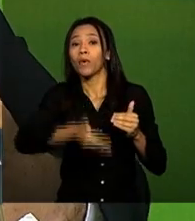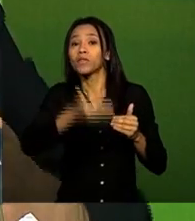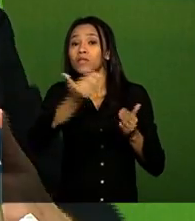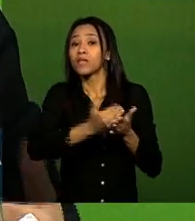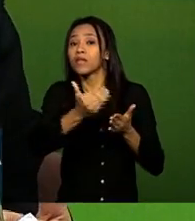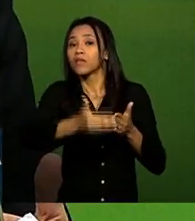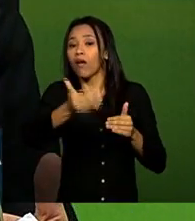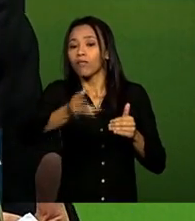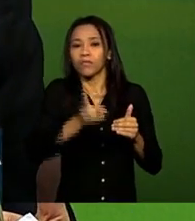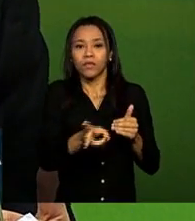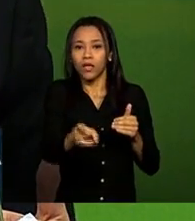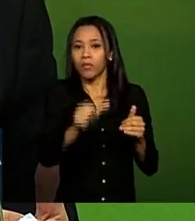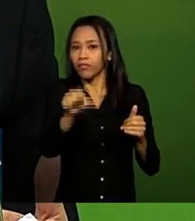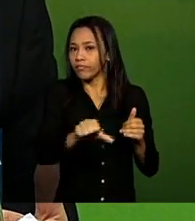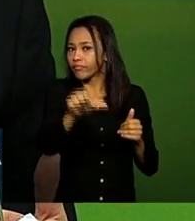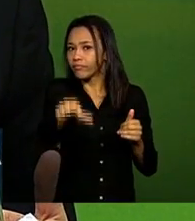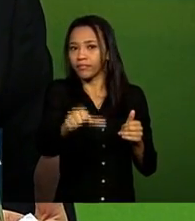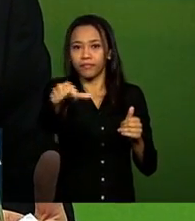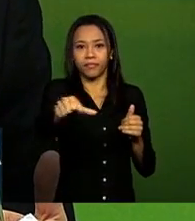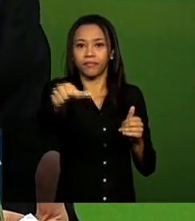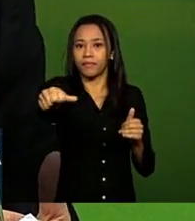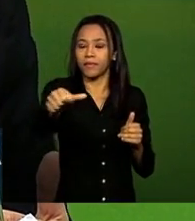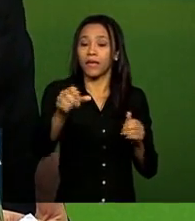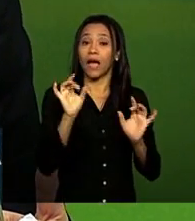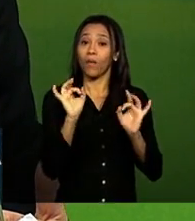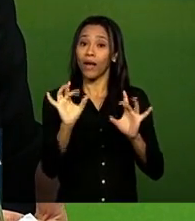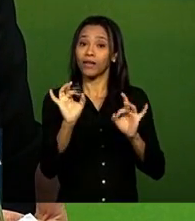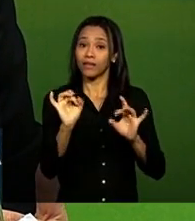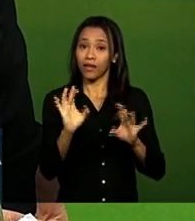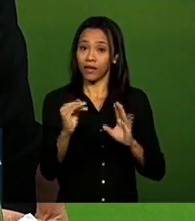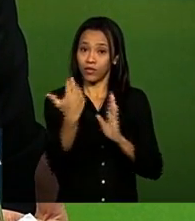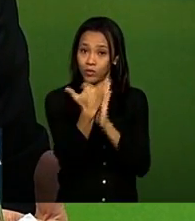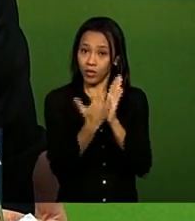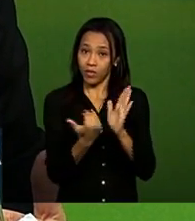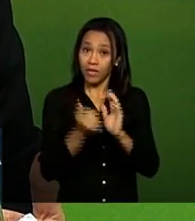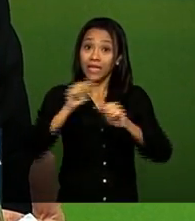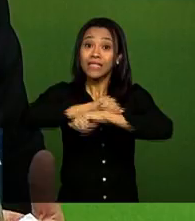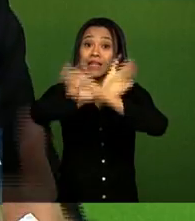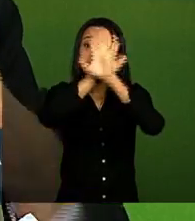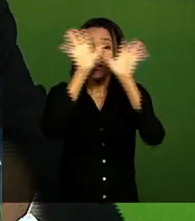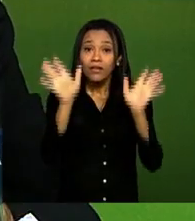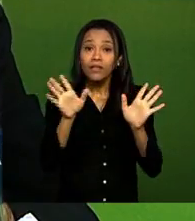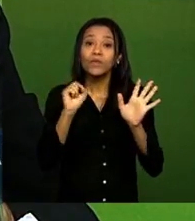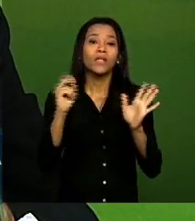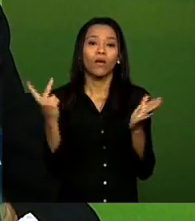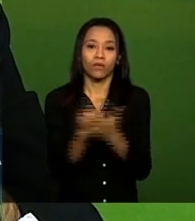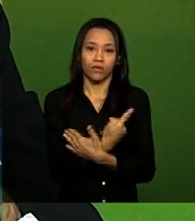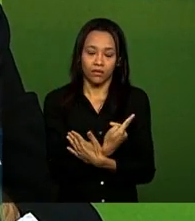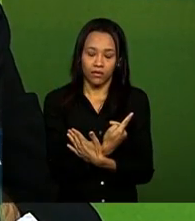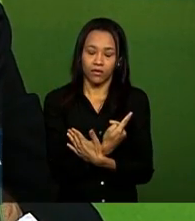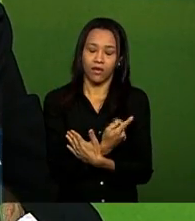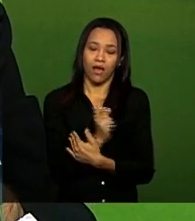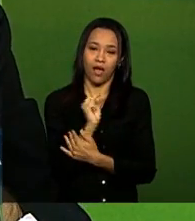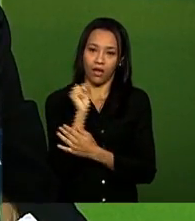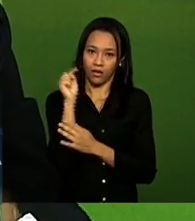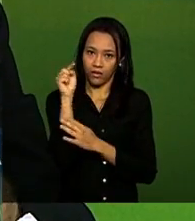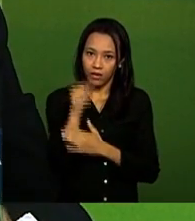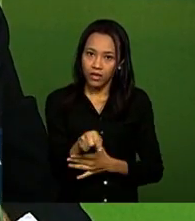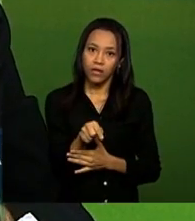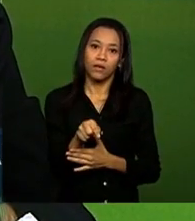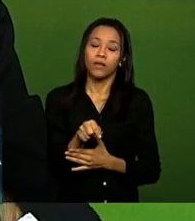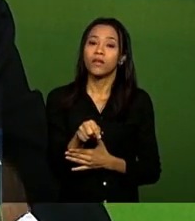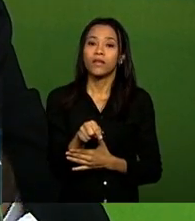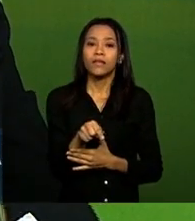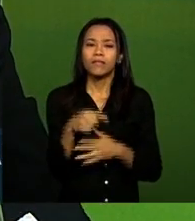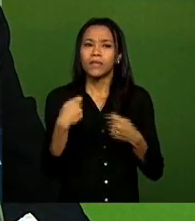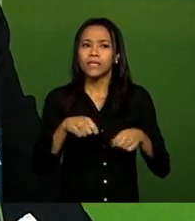mudanças e a qualidade dos programas e a clareza das opções aqui reside a capacidade de